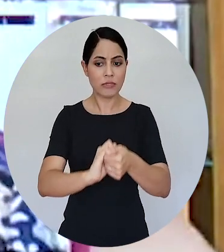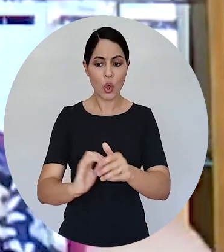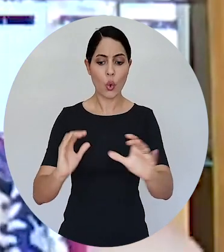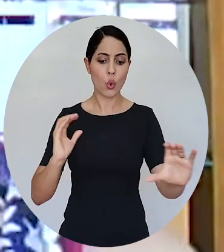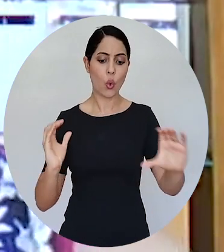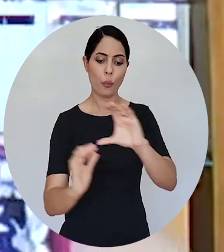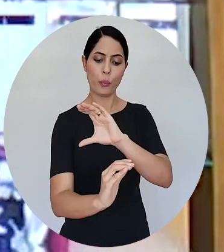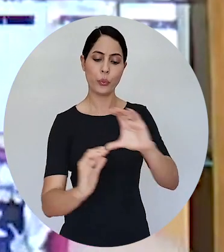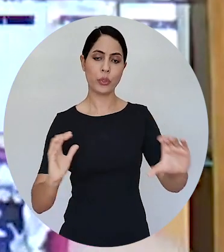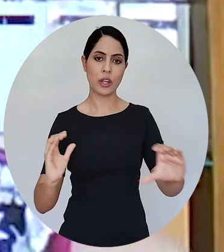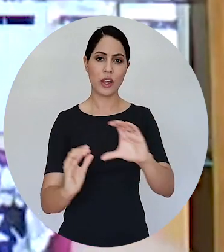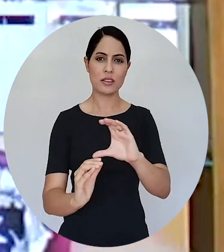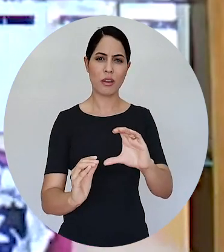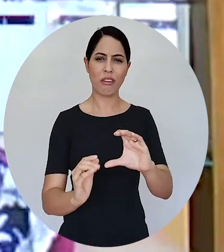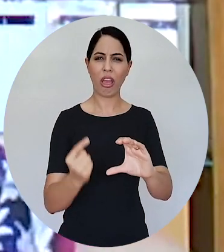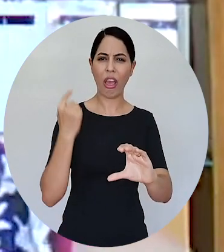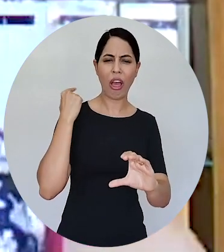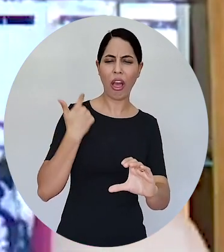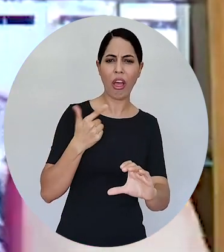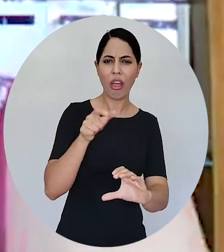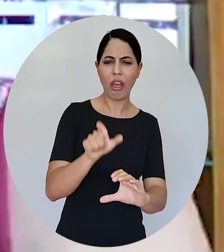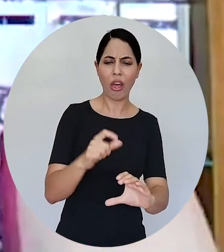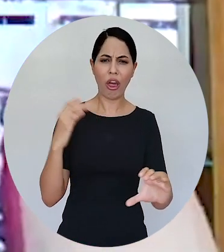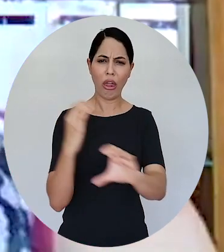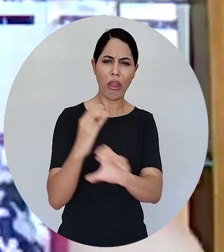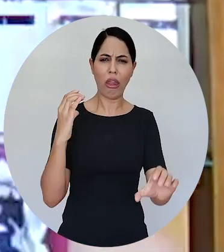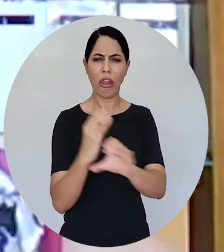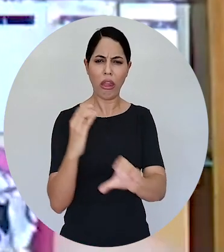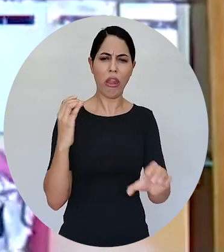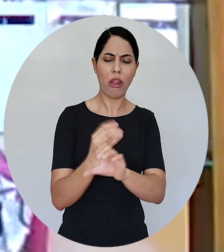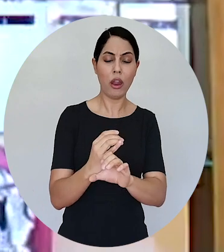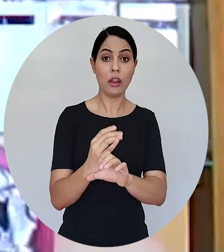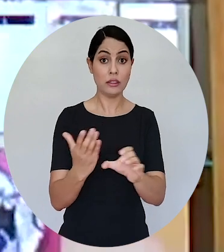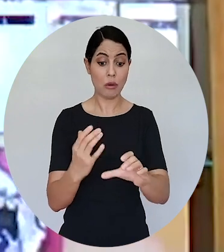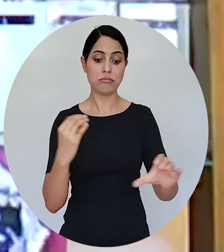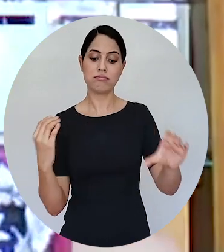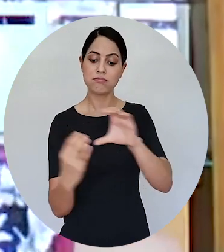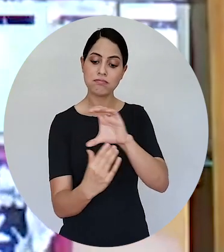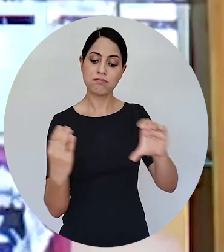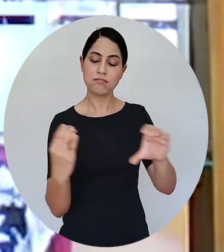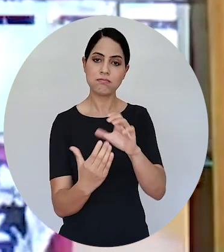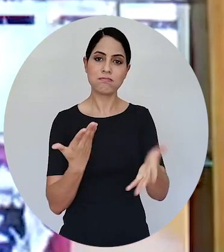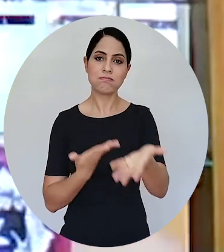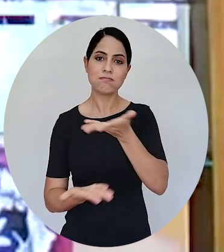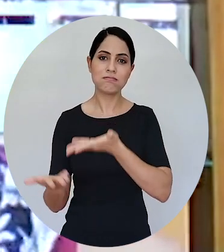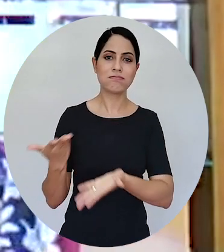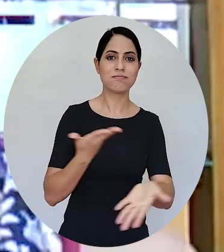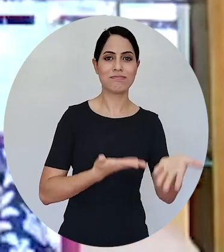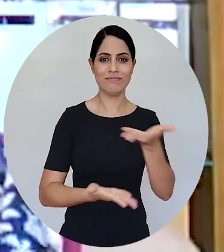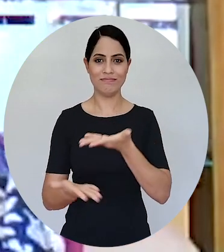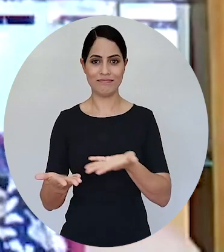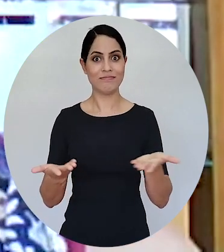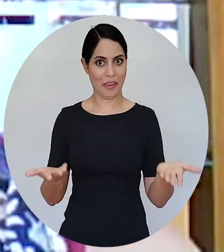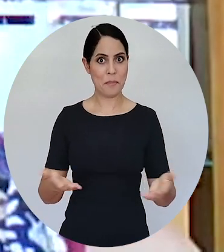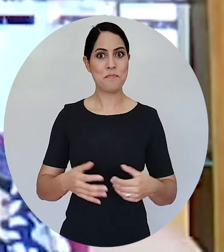restaurar a comunicação perdida entre as pessoas ou estabelecer uma comunicação que nunca existiu entre essas pessoas.